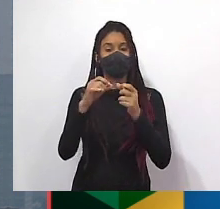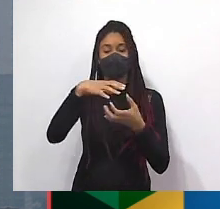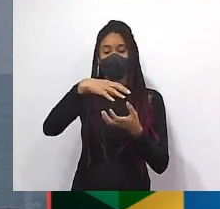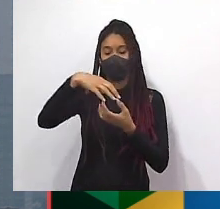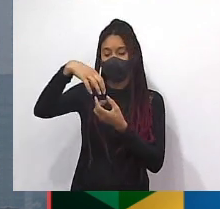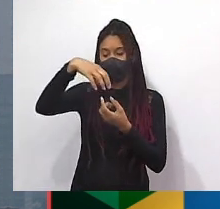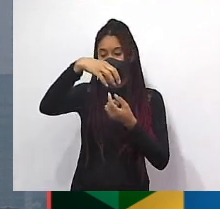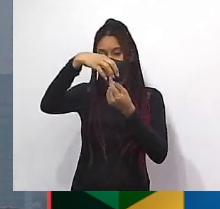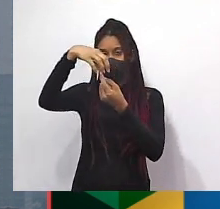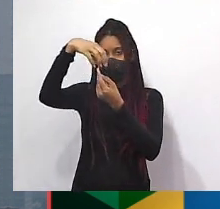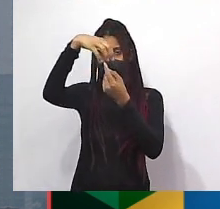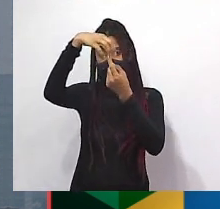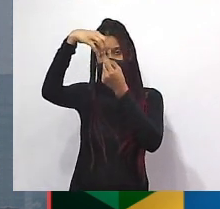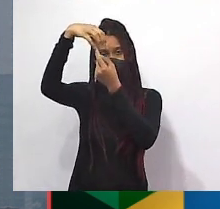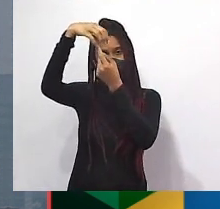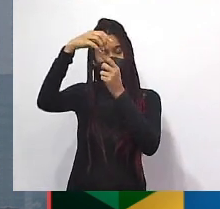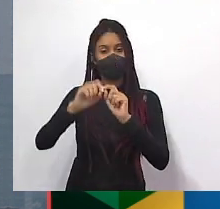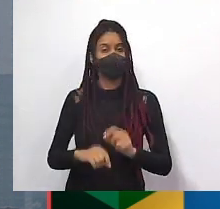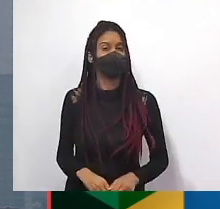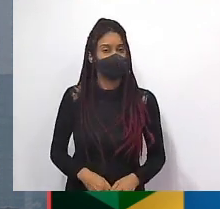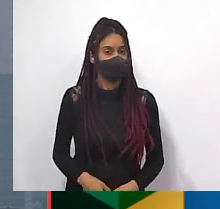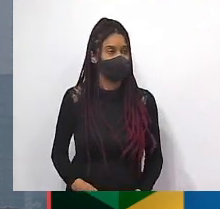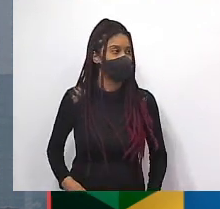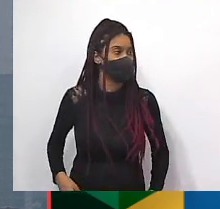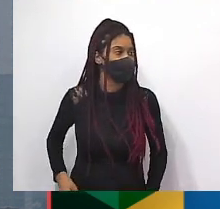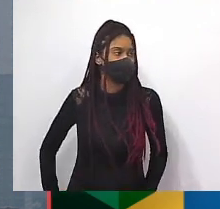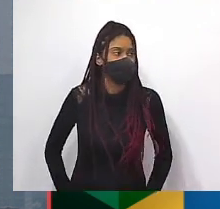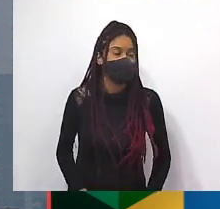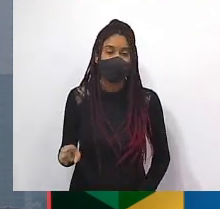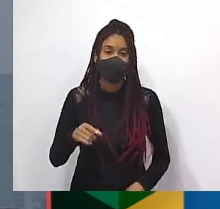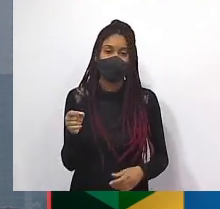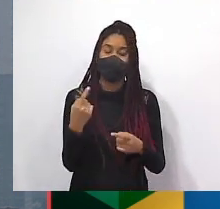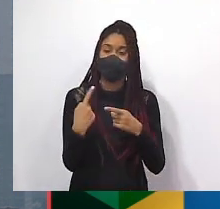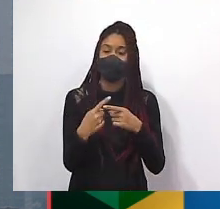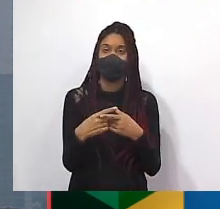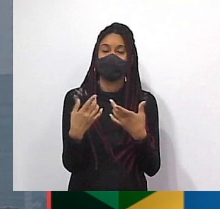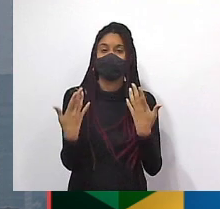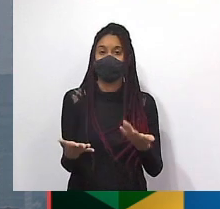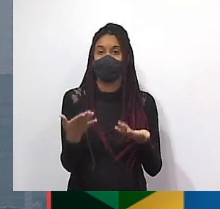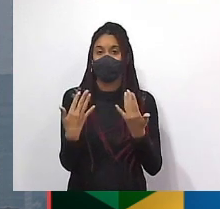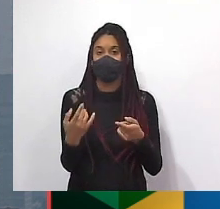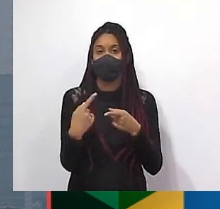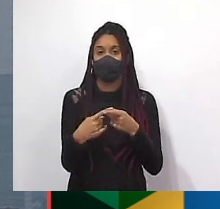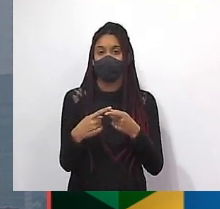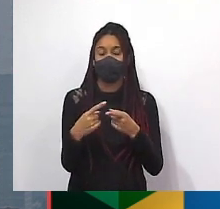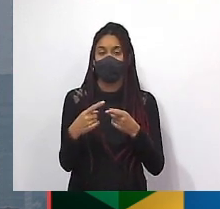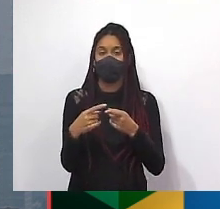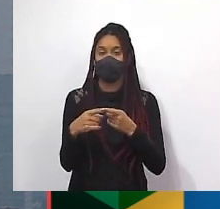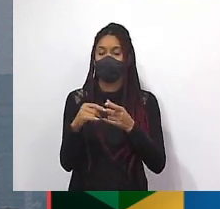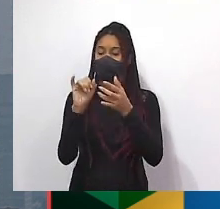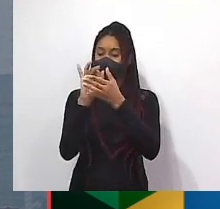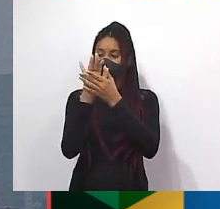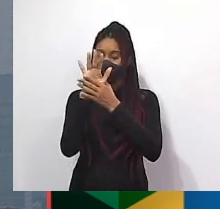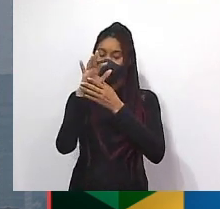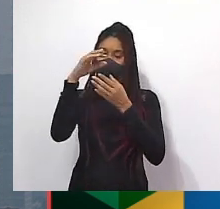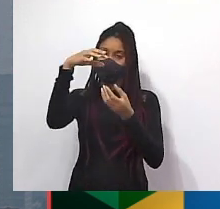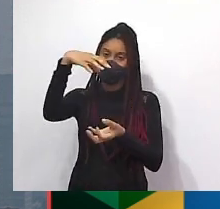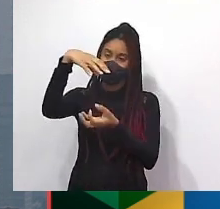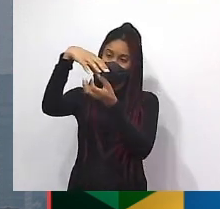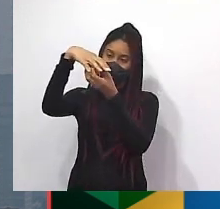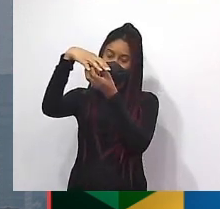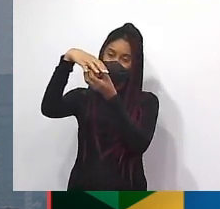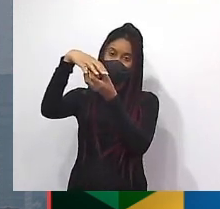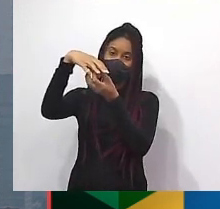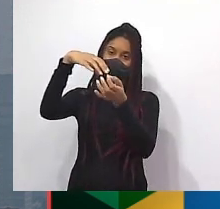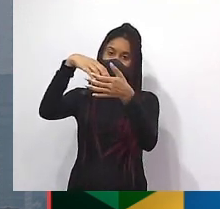subir. E, na verdade, ele não sobe porque ele está leve. Na verdade, o gás que está em cima dele, que é um gás, né, que vai estar mais